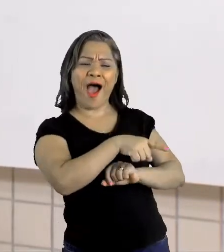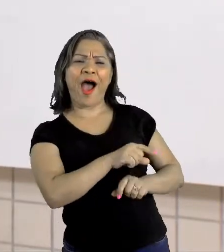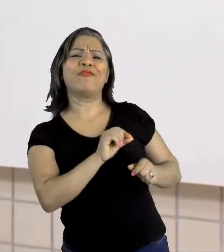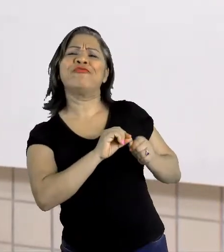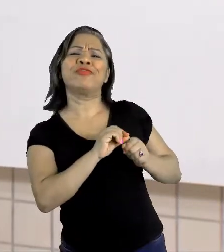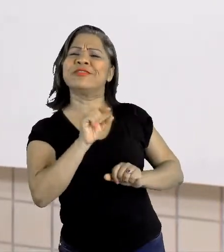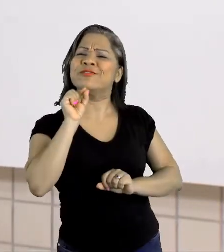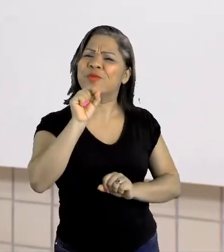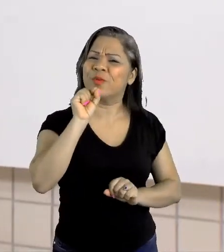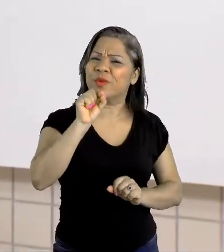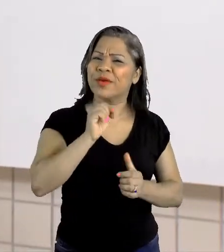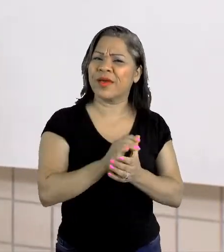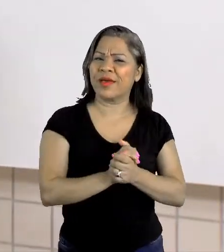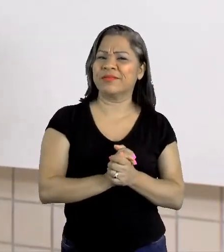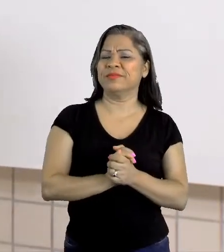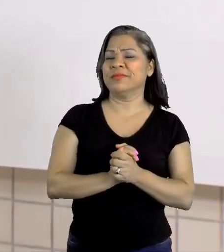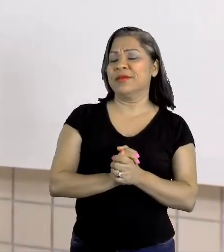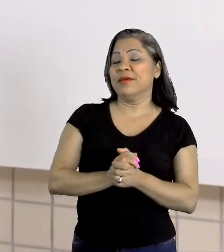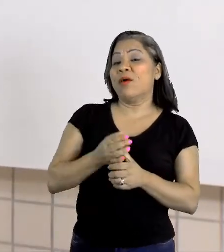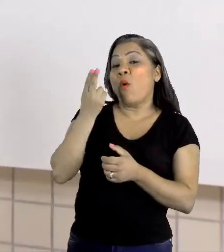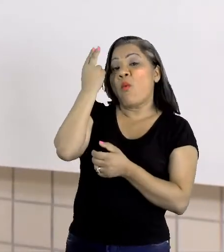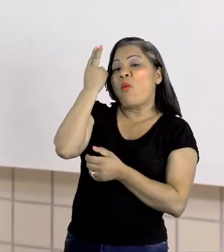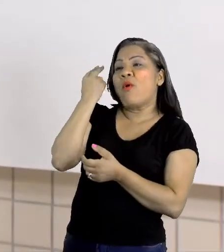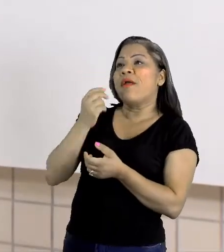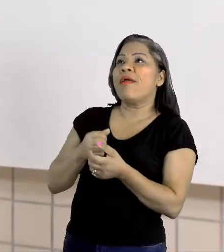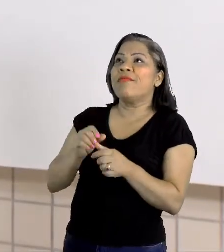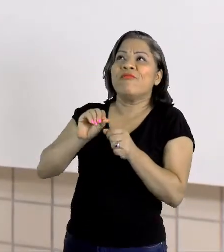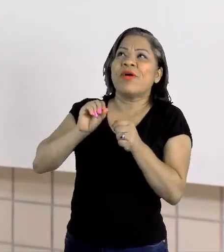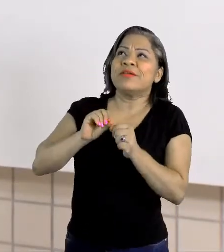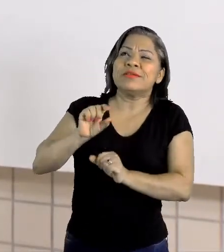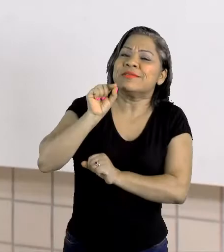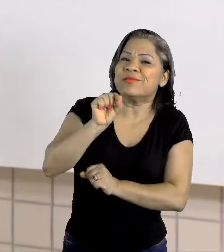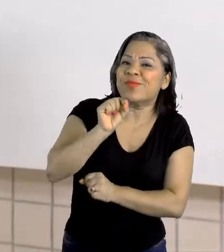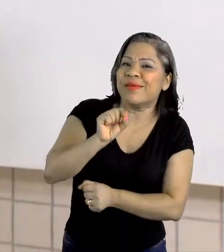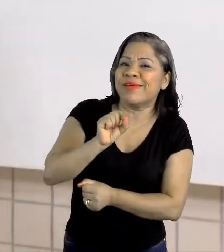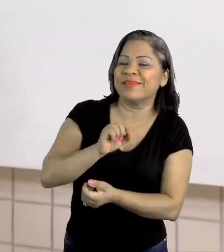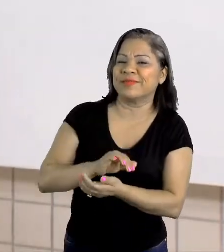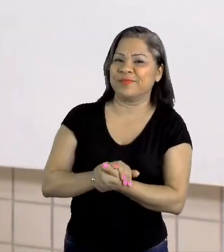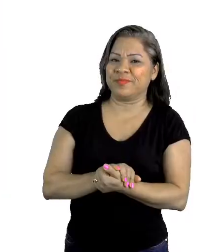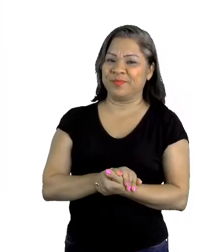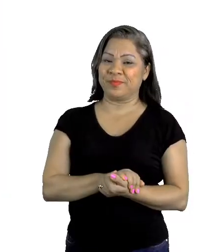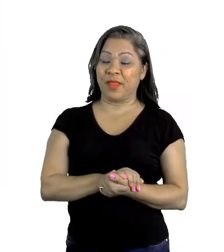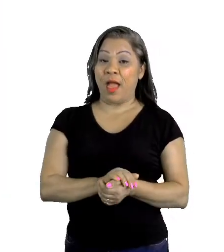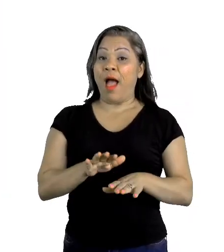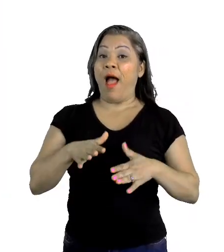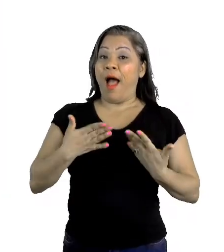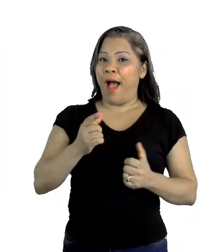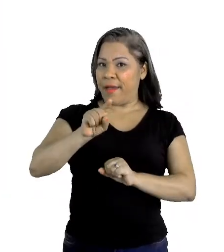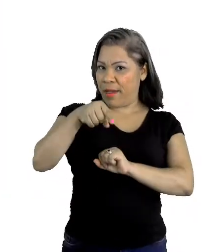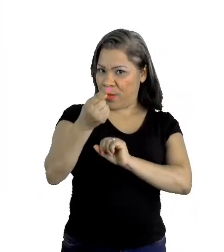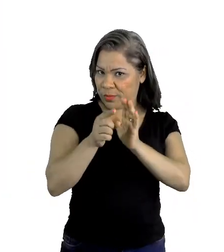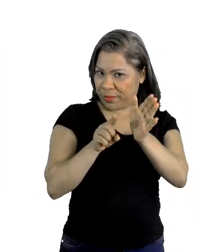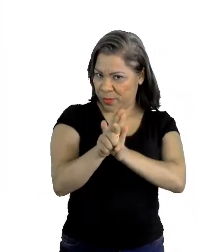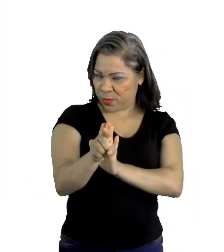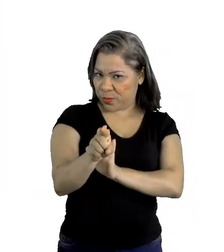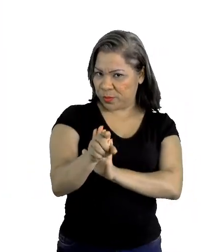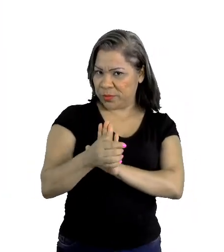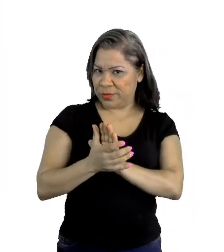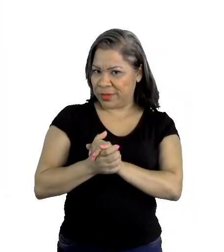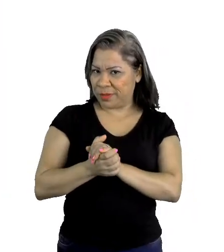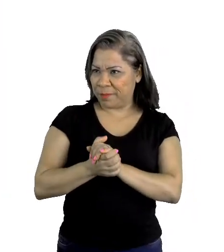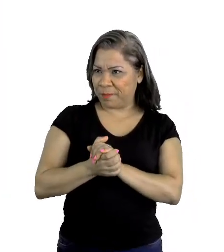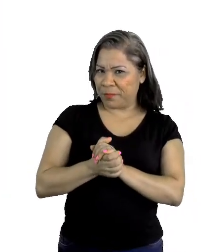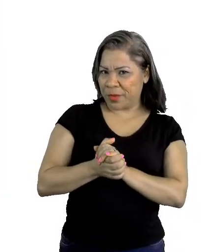Né? Cada vez que ele ia conversar com ela, o que ele fazia para ficar assim? E a outra pergunta é: ele